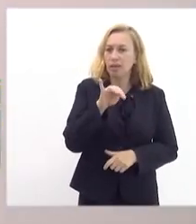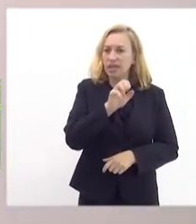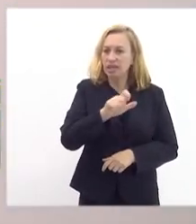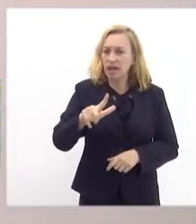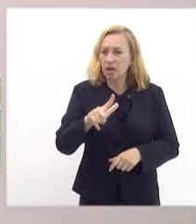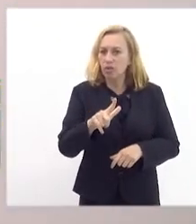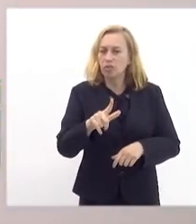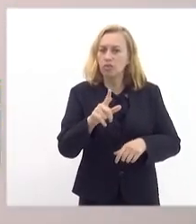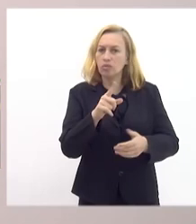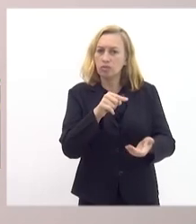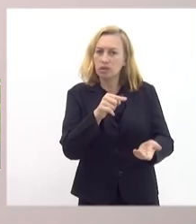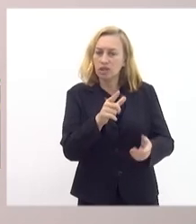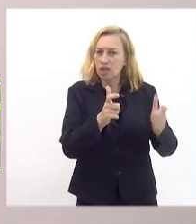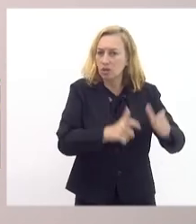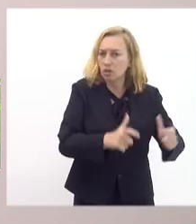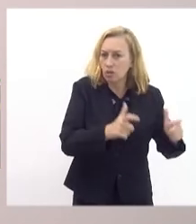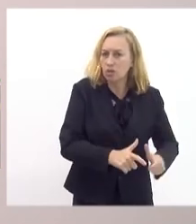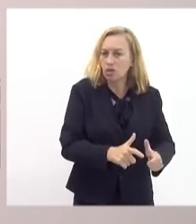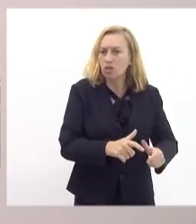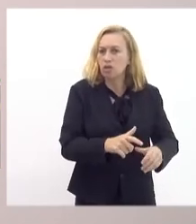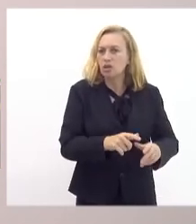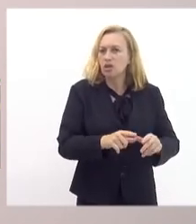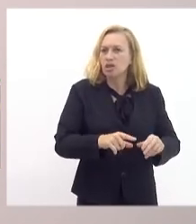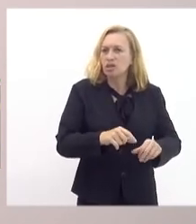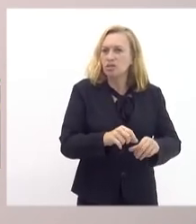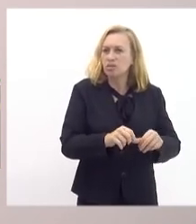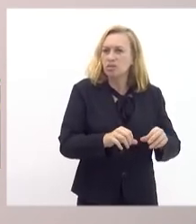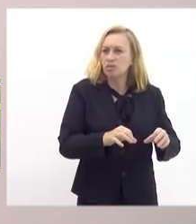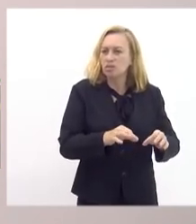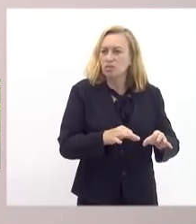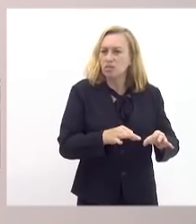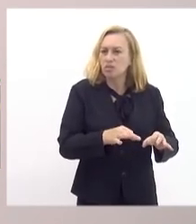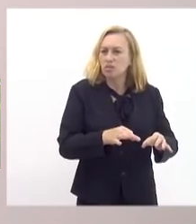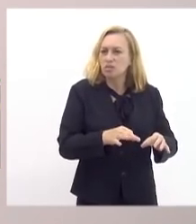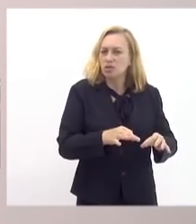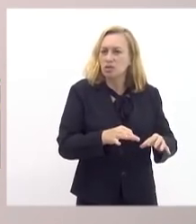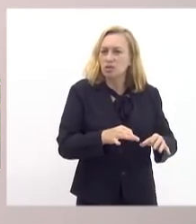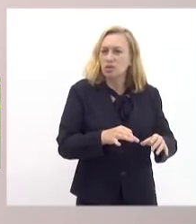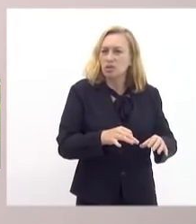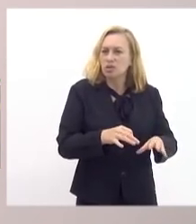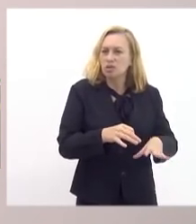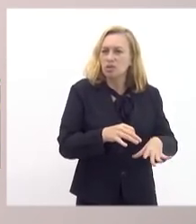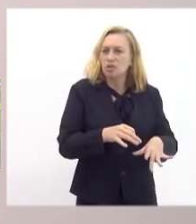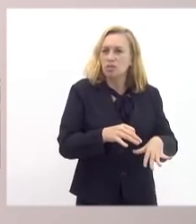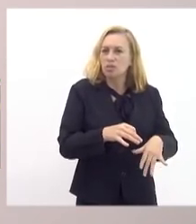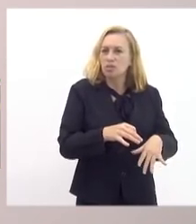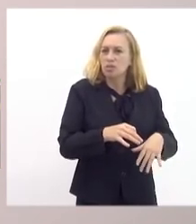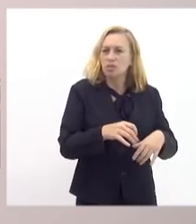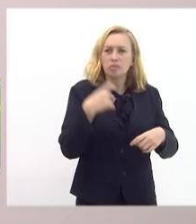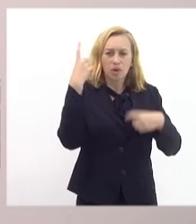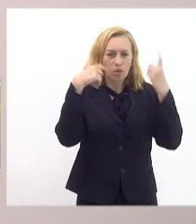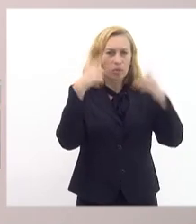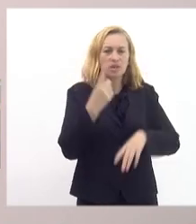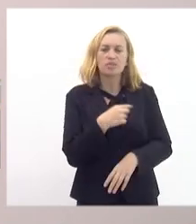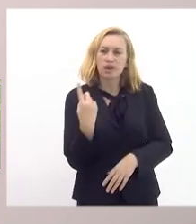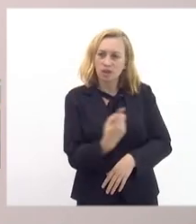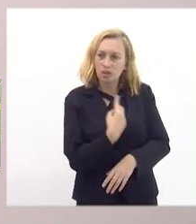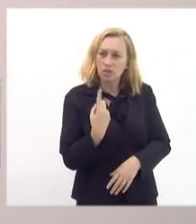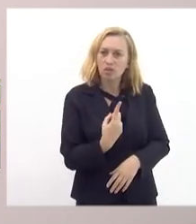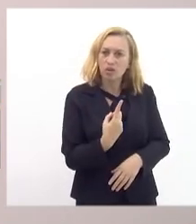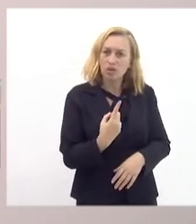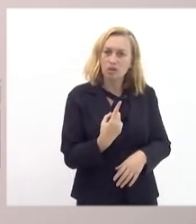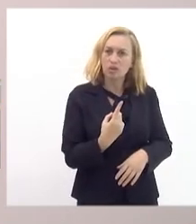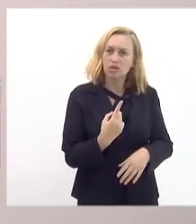Que tal naquele solo então remexer toda aquilo ali é uma bomba-relógio por mais de pescadores né então eu quero